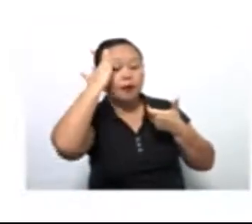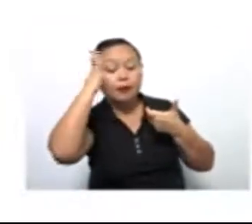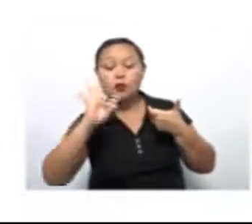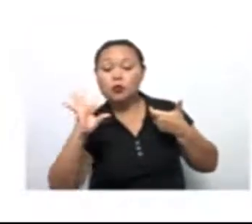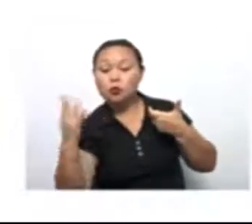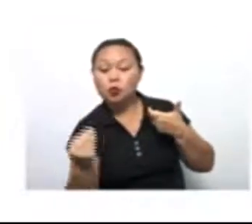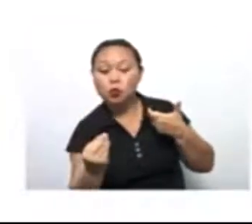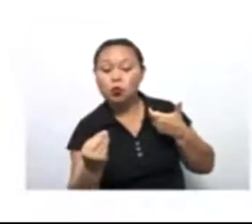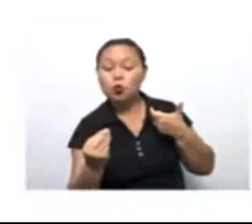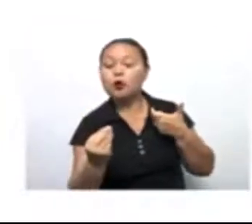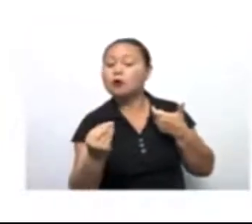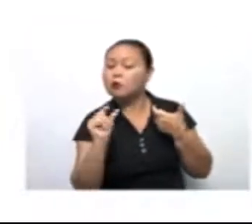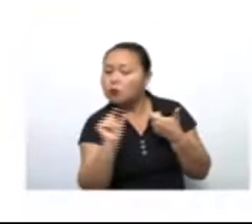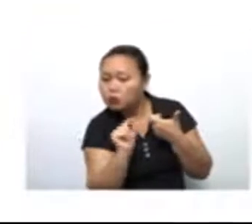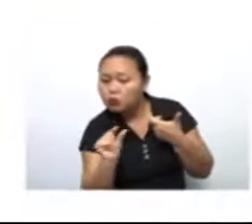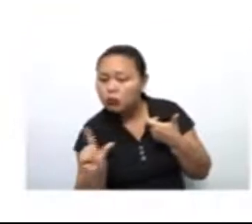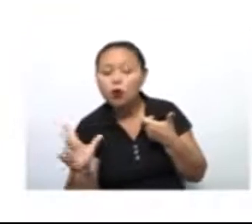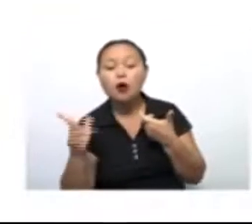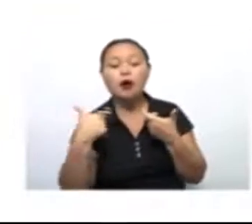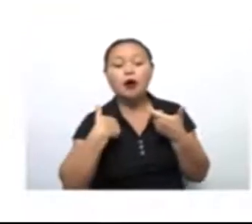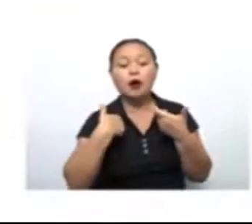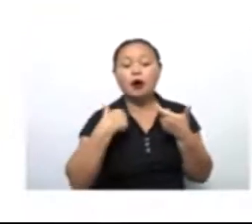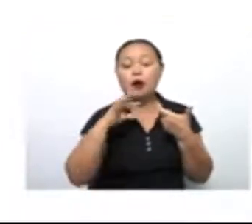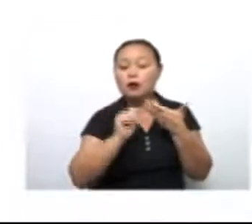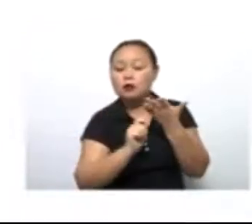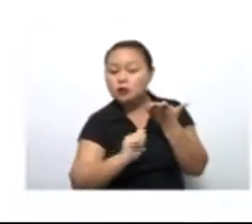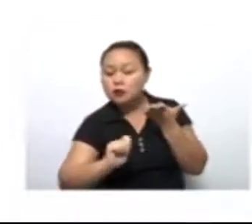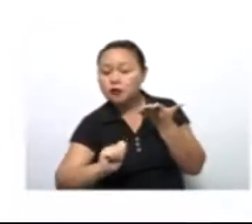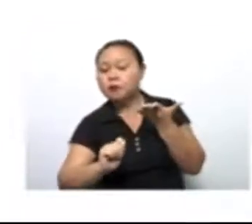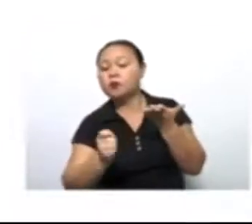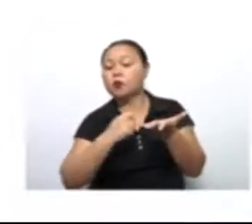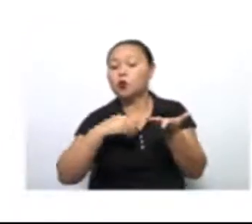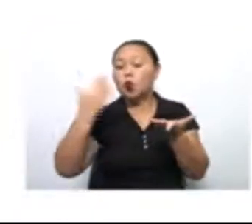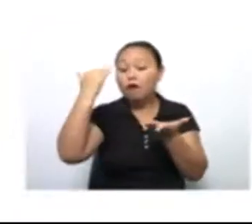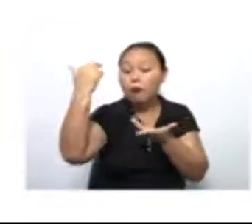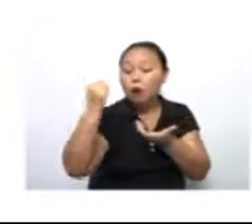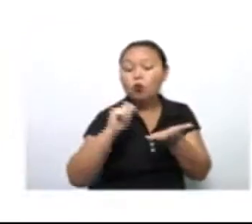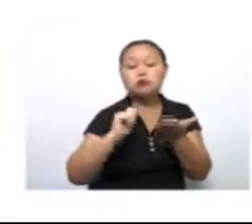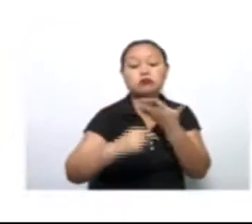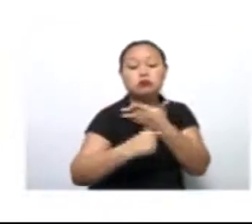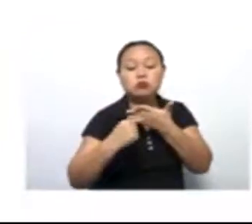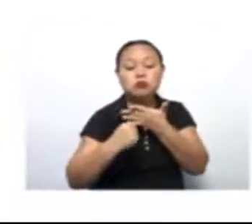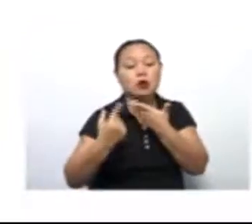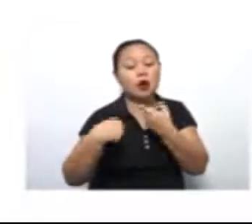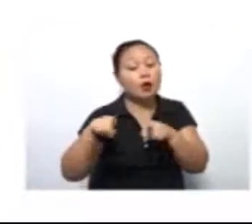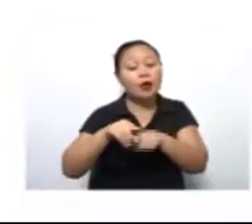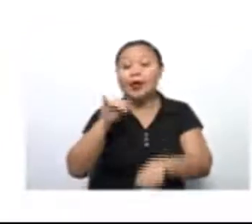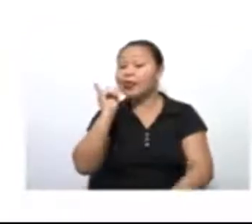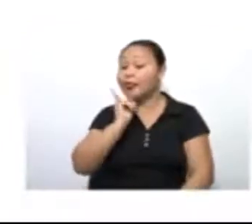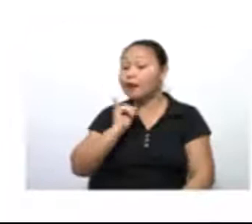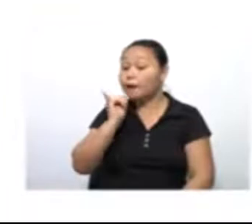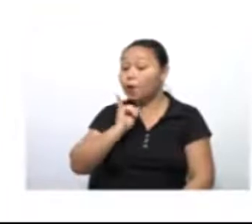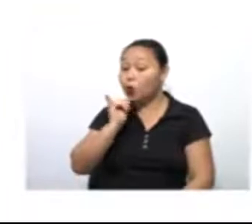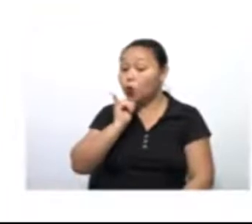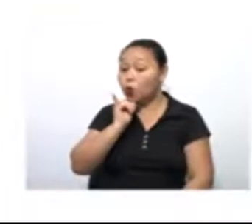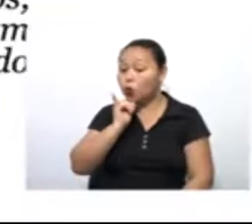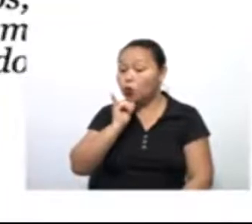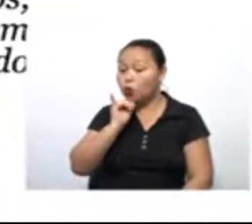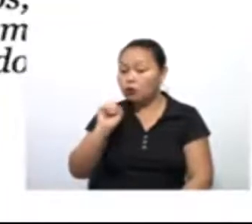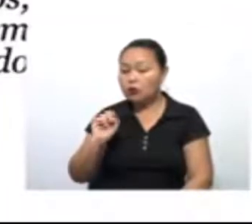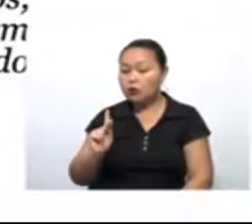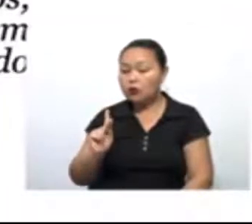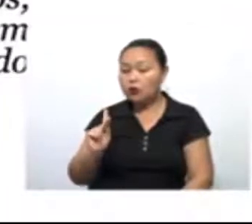Olá, galerinha! Estou aqui novamente para falar da competência número 5. Nesse momento você deve estar pensando, e agora? O que